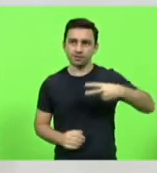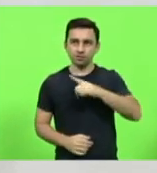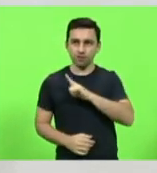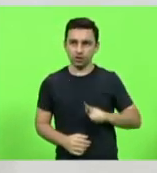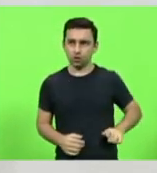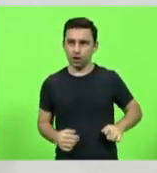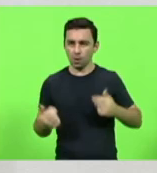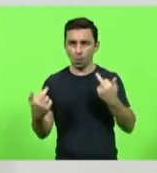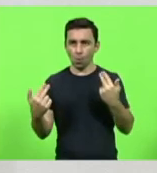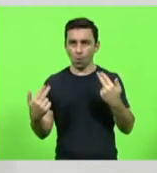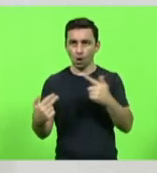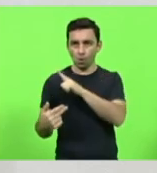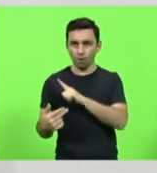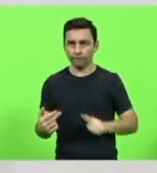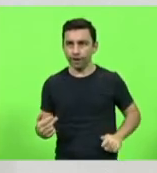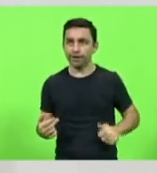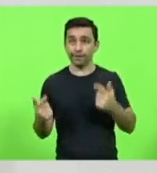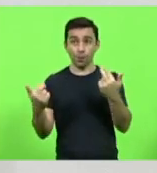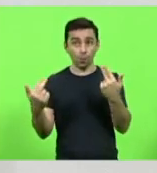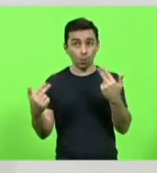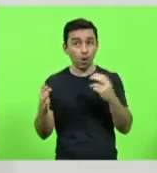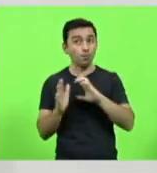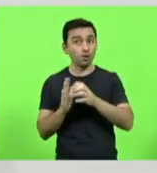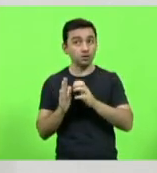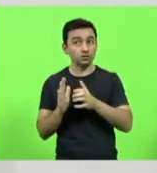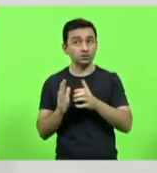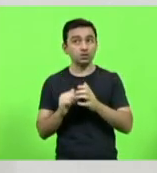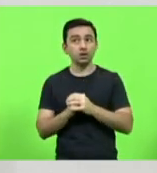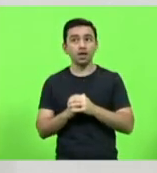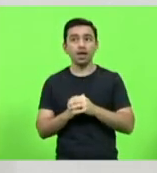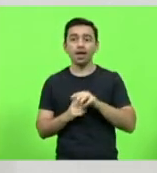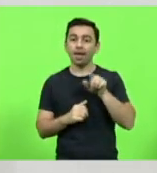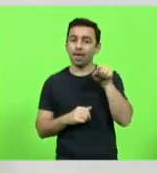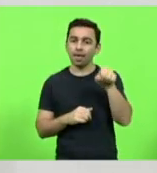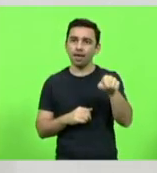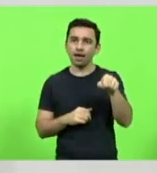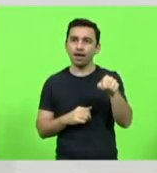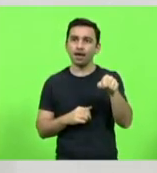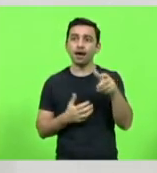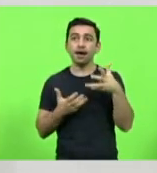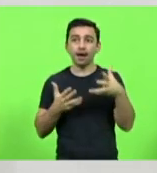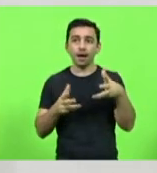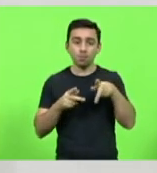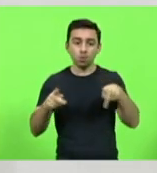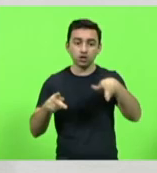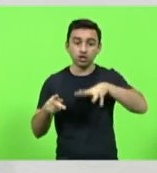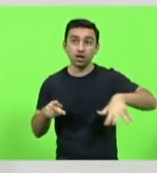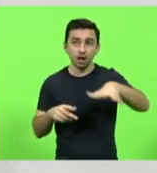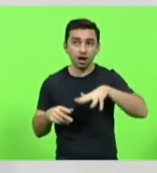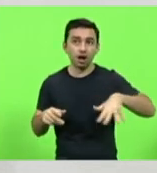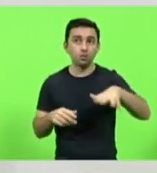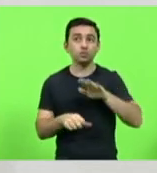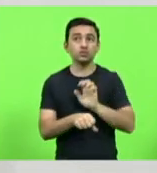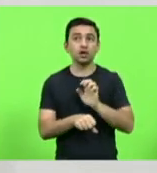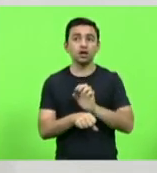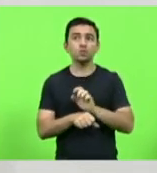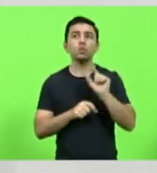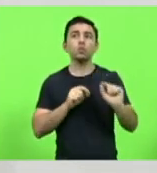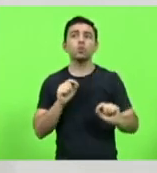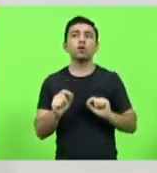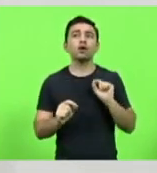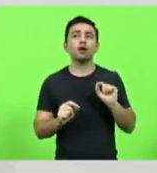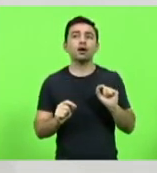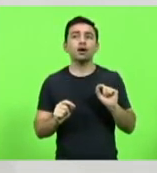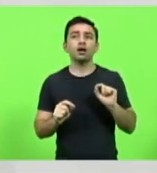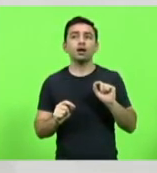mesmo governo, que é do mesmo partido, busca na Procuradoria-Geral do Estado um parecer para